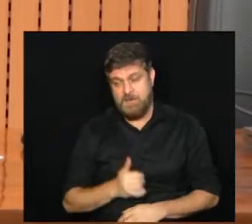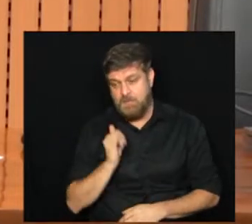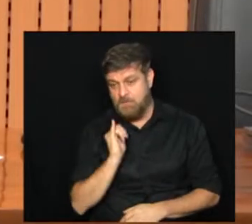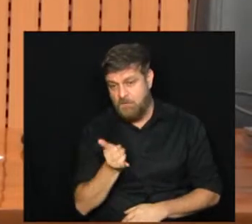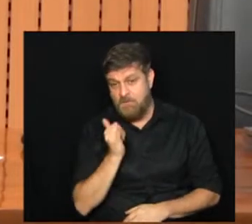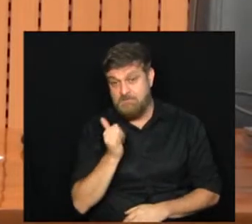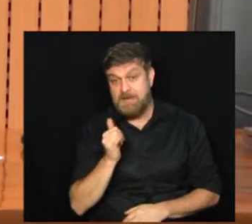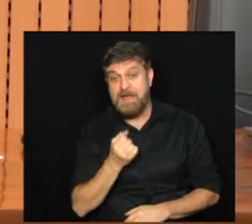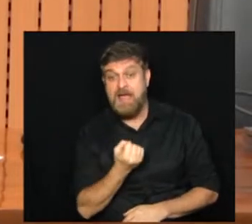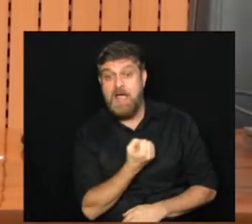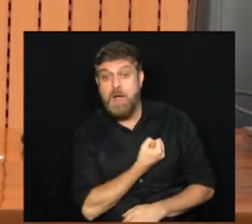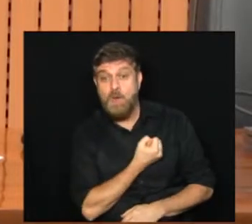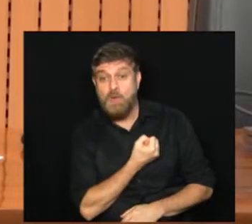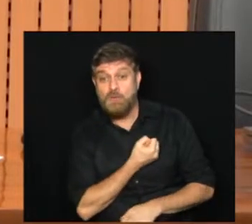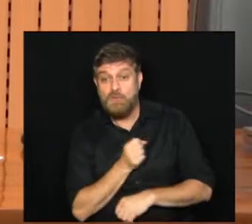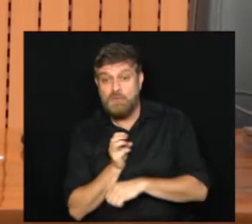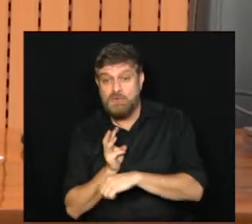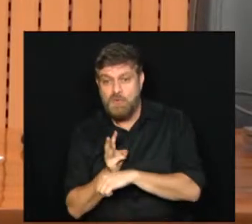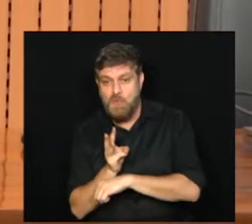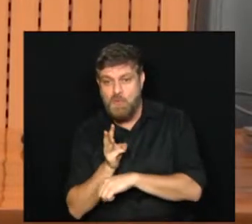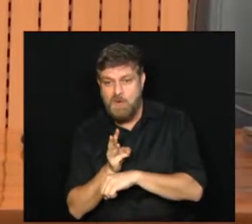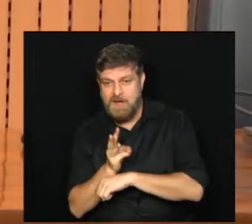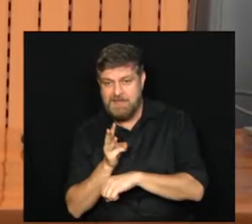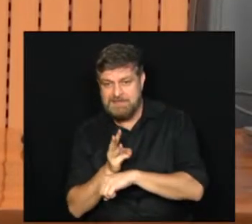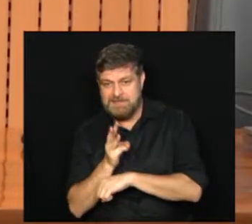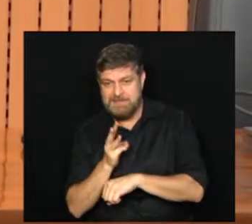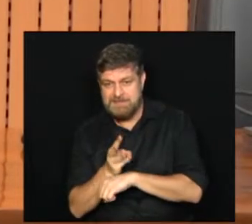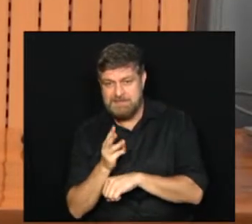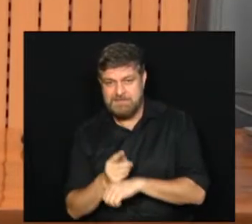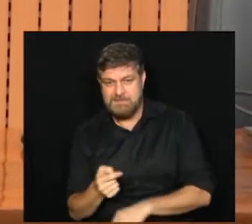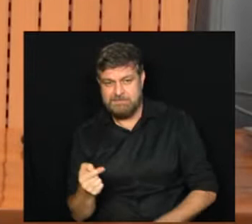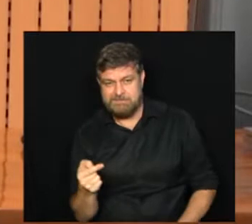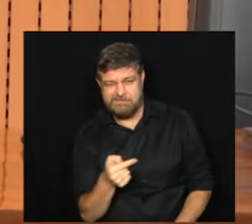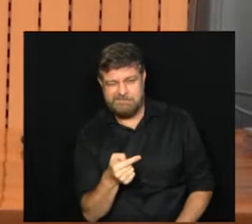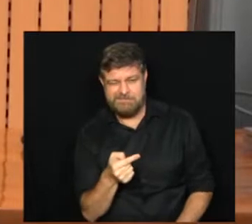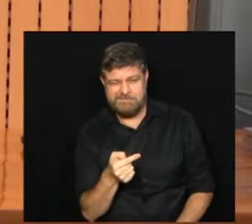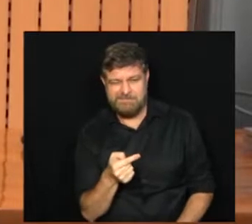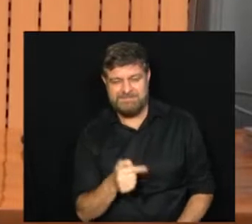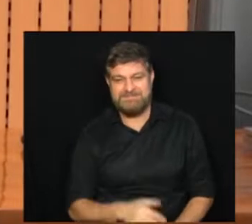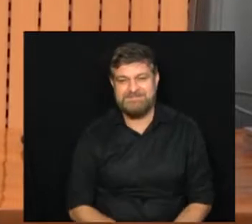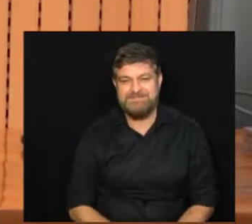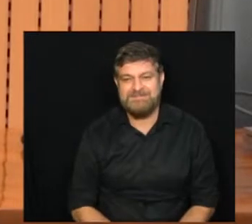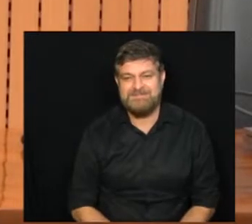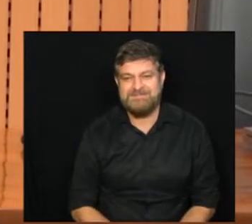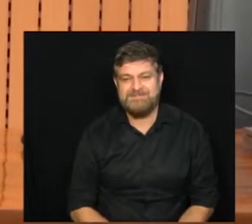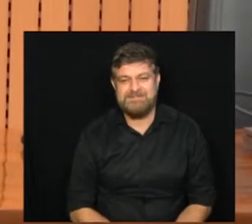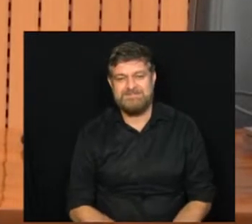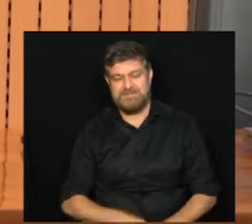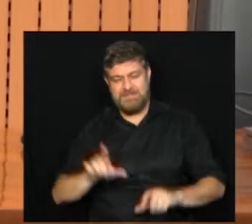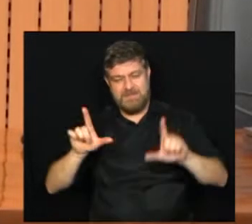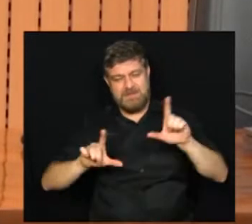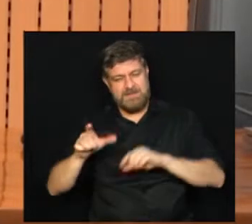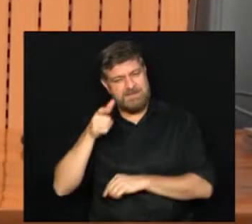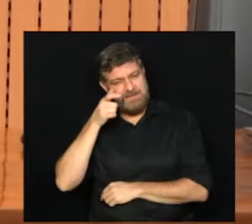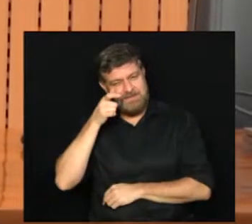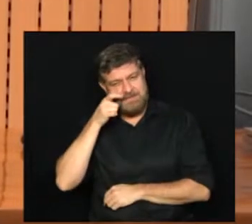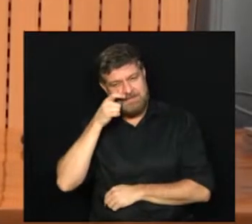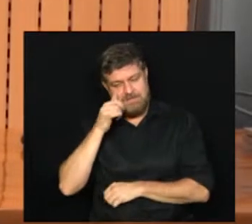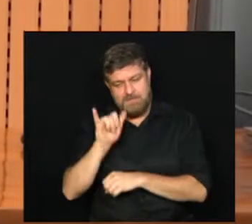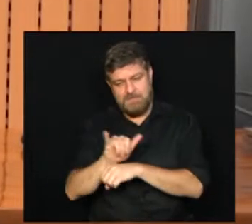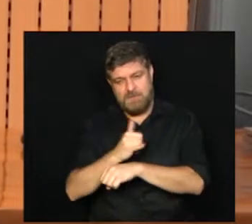sobre o número do WhatsApp, né? Então, vou passar aqui para você que está nos acompanhando pela TV, pelo YouTube